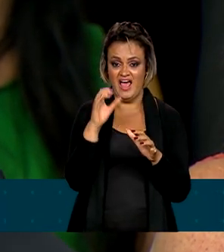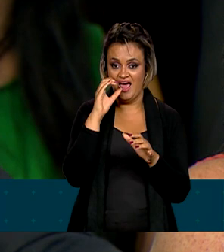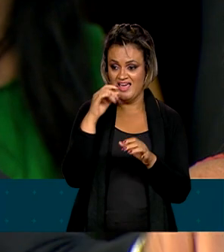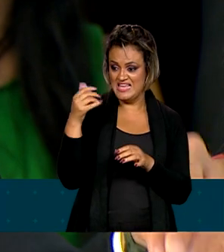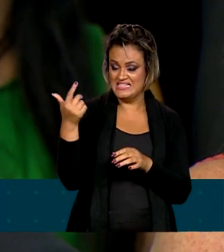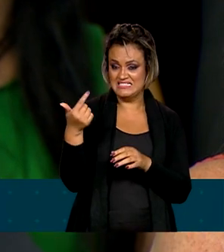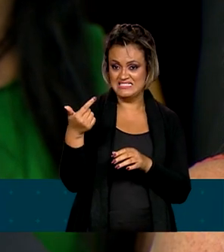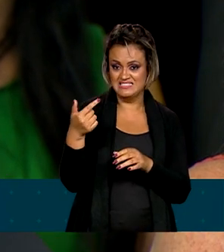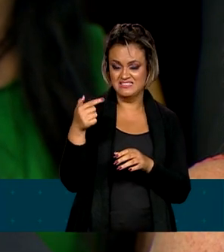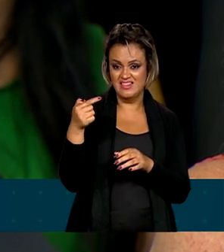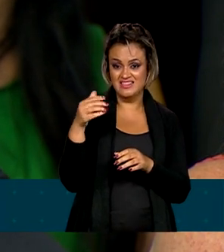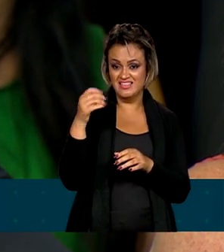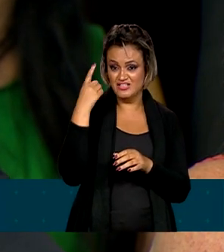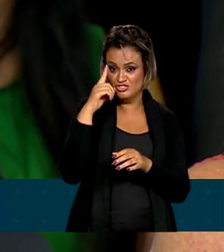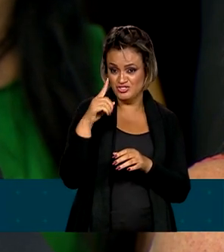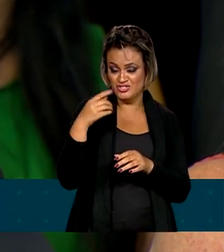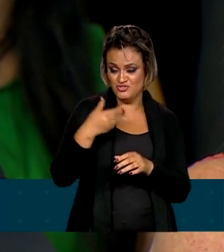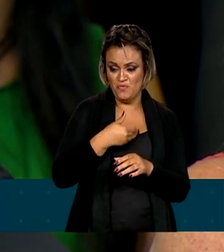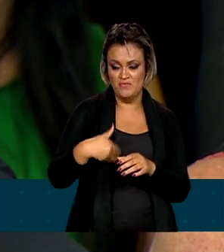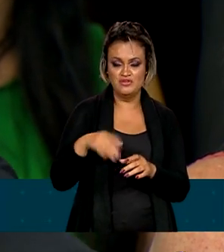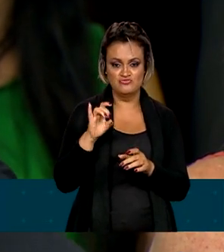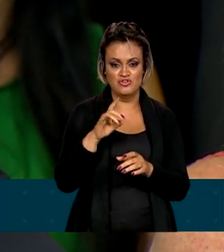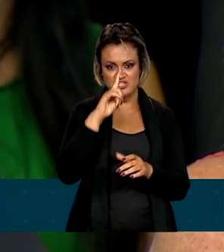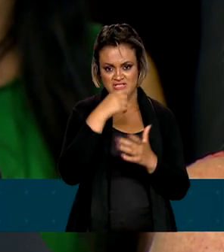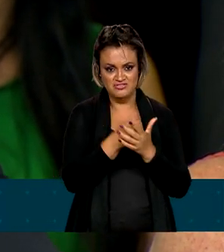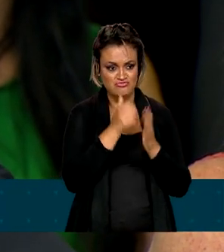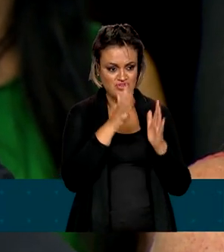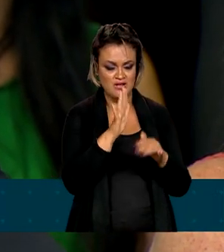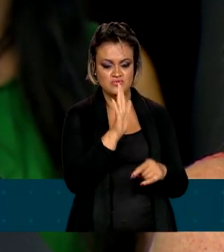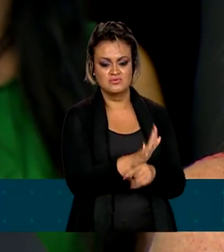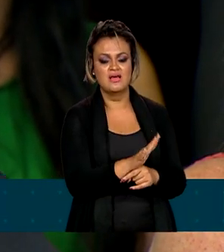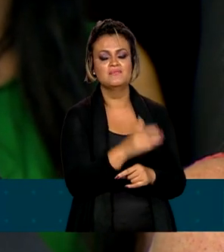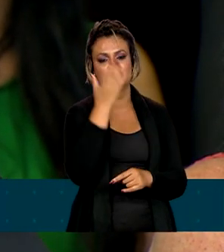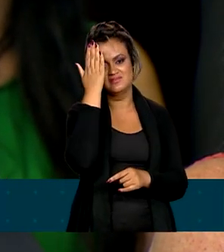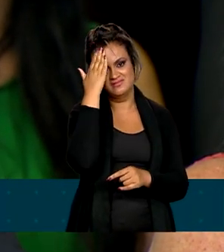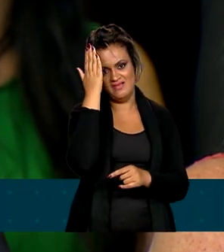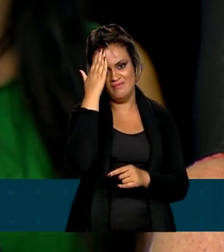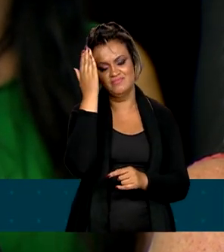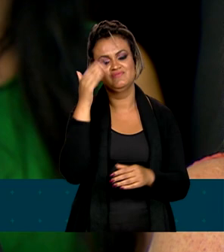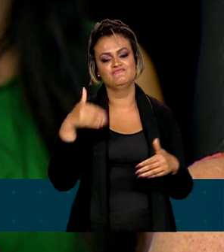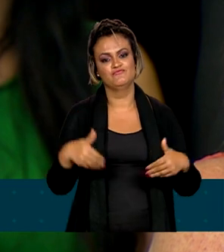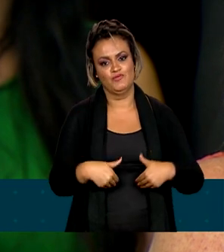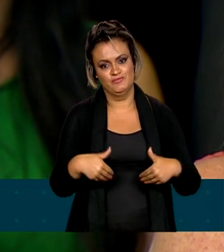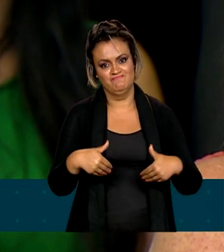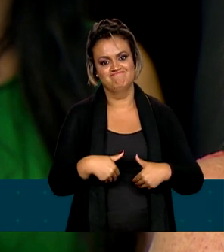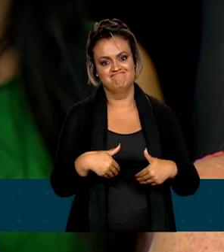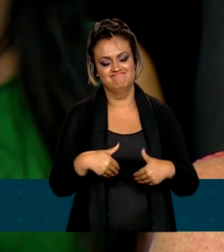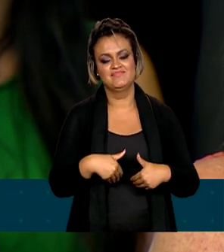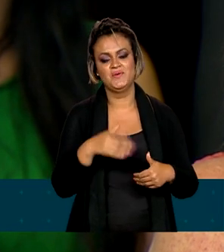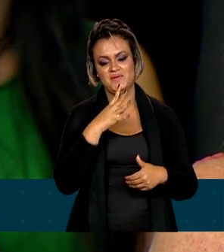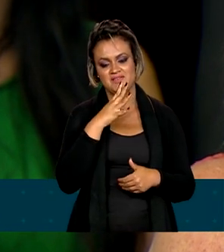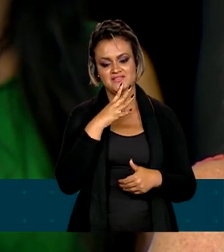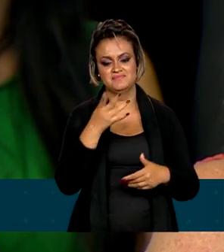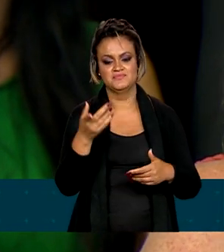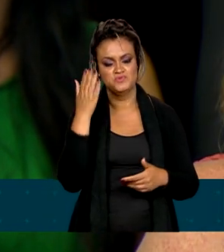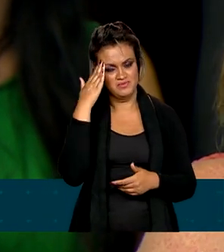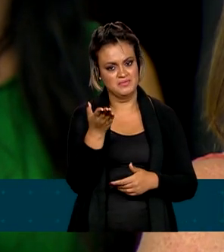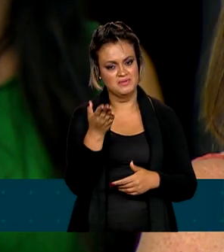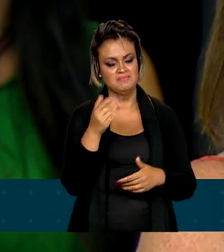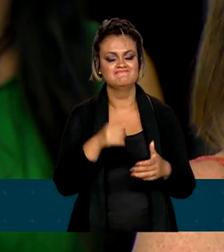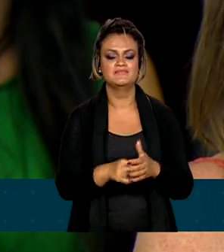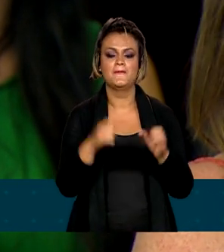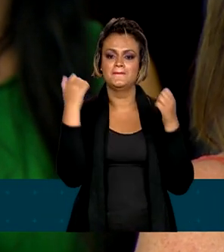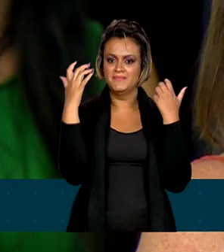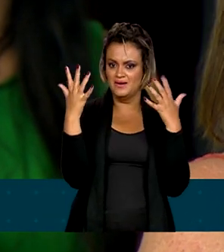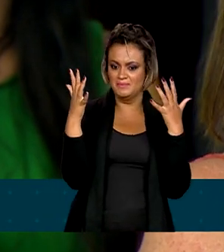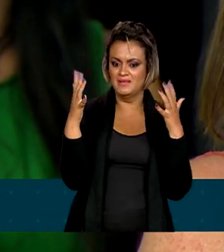governo, de pegar 5 bilhões de reais e botar isso, é quem conhece a dor e a angústia do povo que precisa, que o senhor conhece. Então,